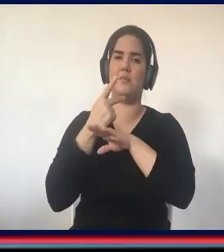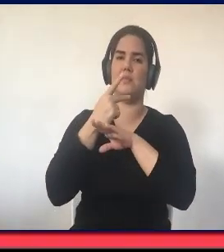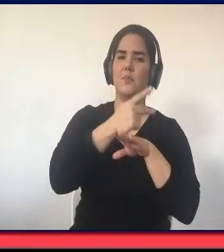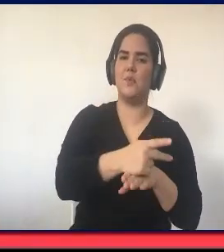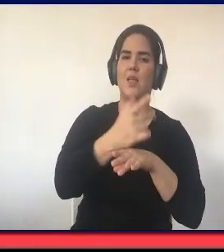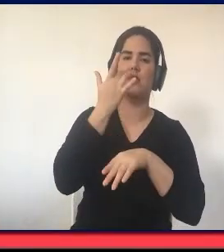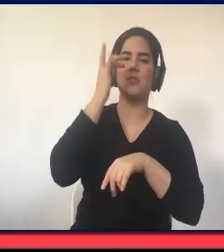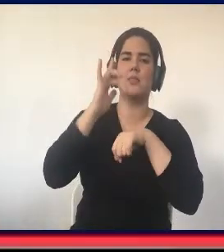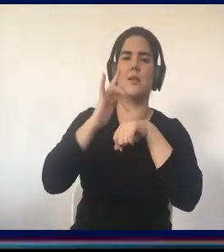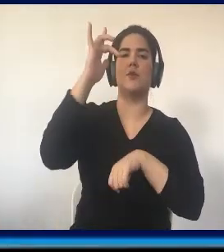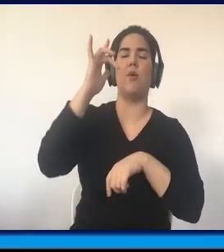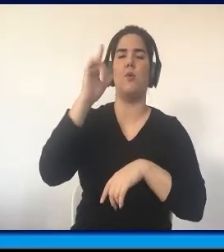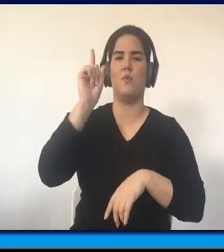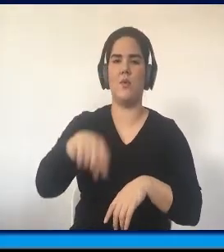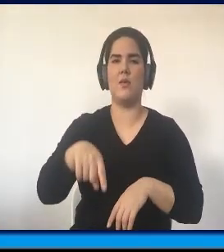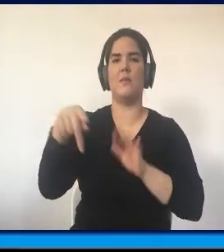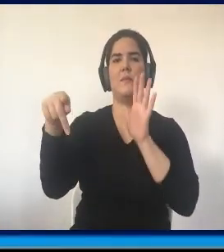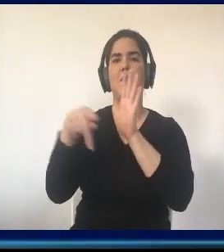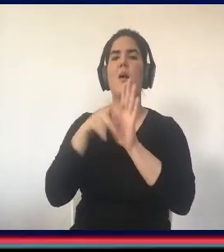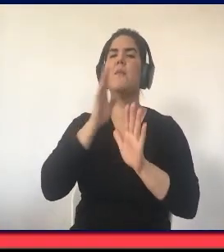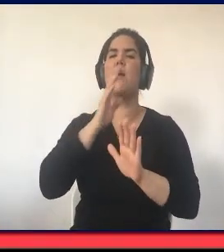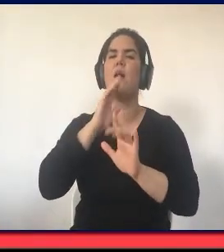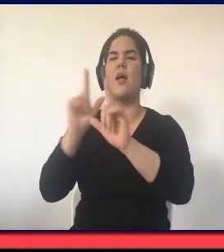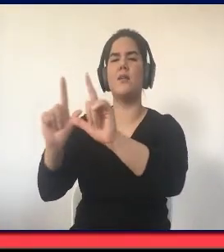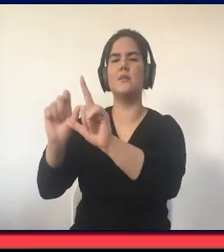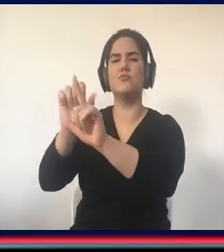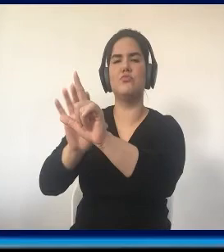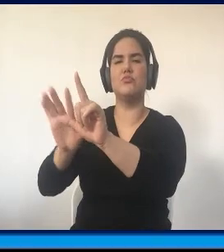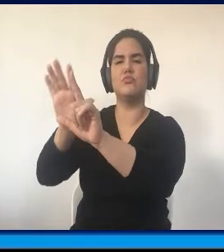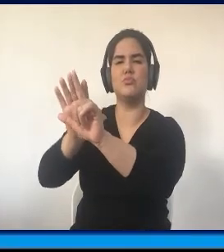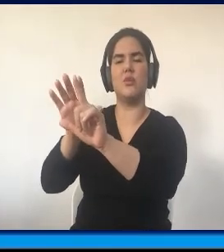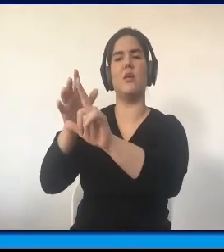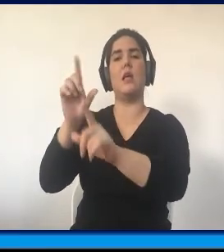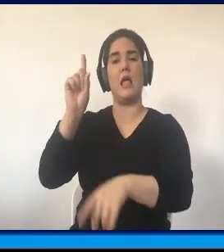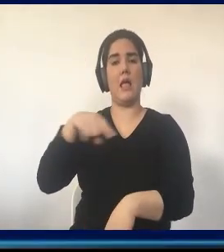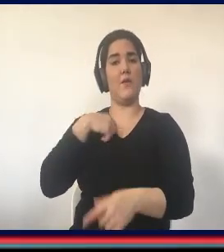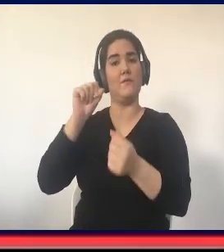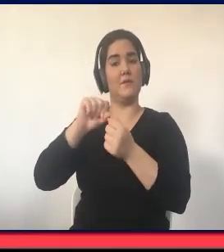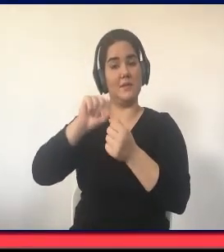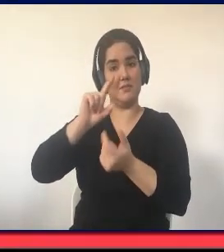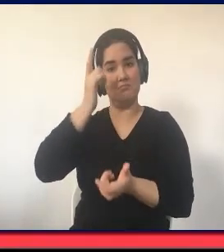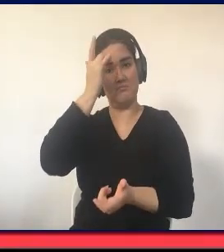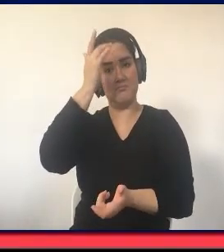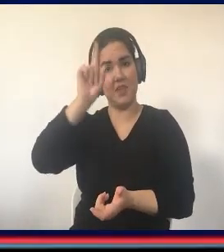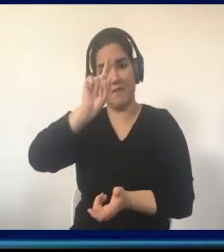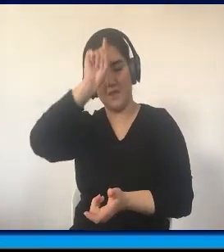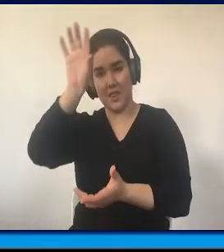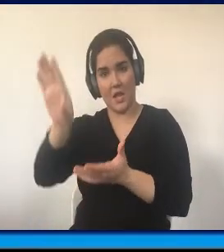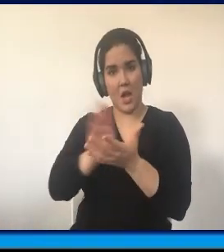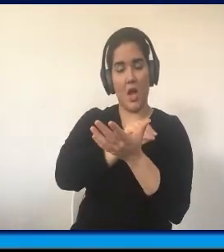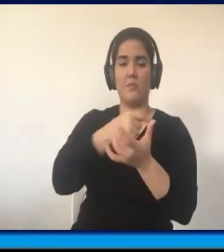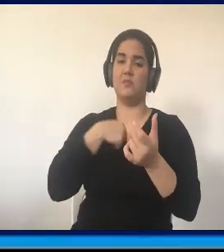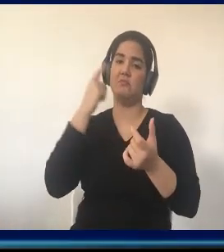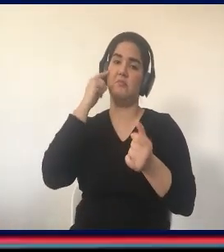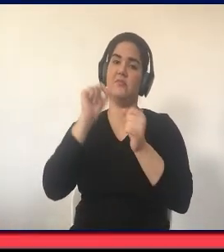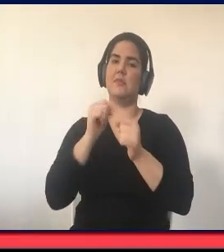vi o QR Code em cartaz, eu falei, cara, fazer um caça ao tesouro com isso aí, vamos ver se vai dar certo. Fiz a primeira vez, deu errado, porque